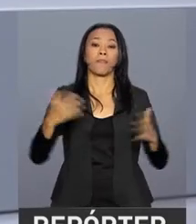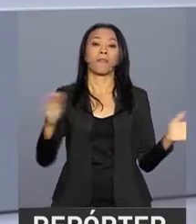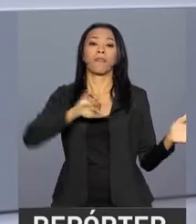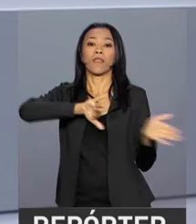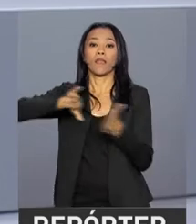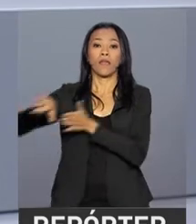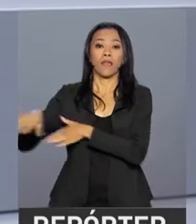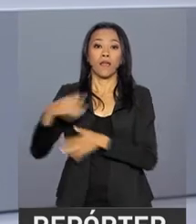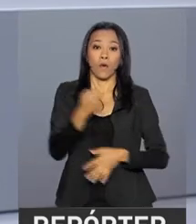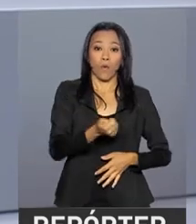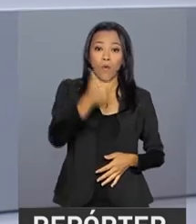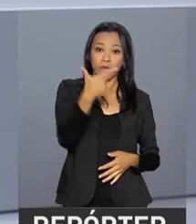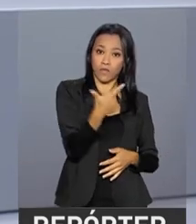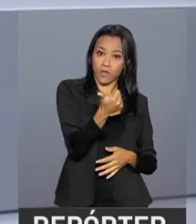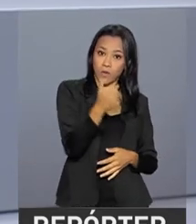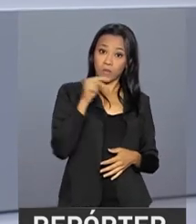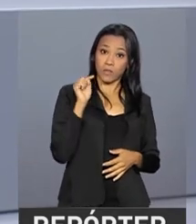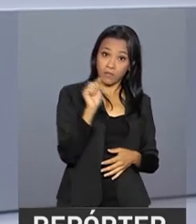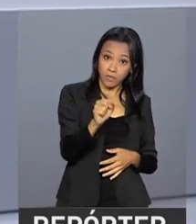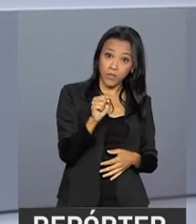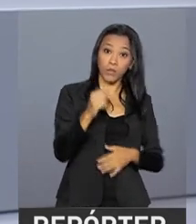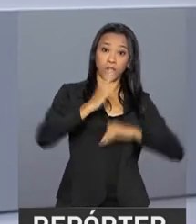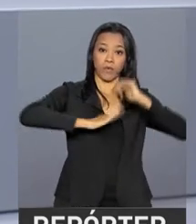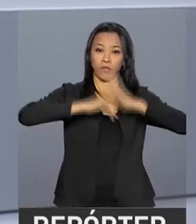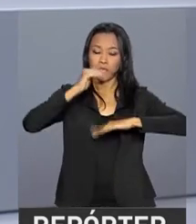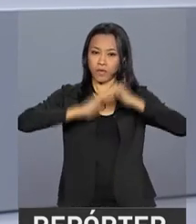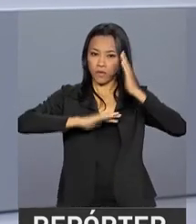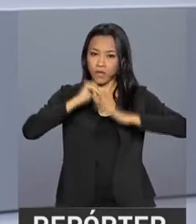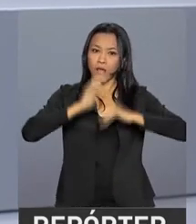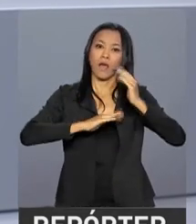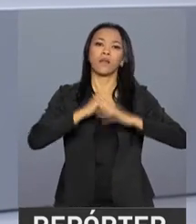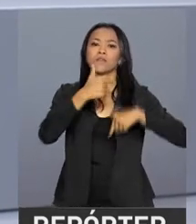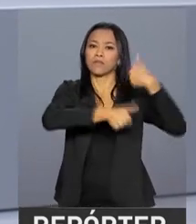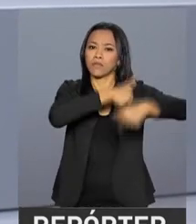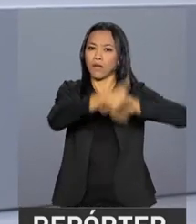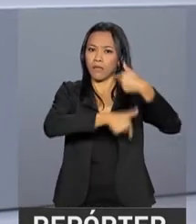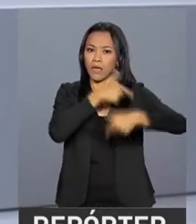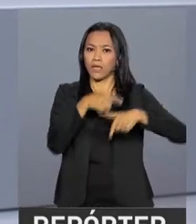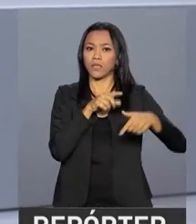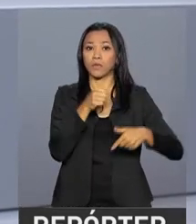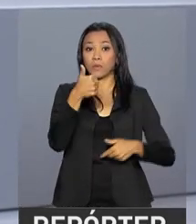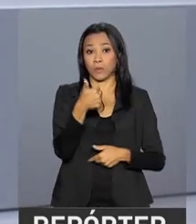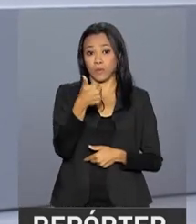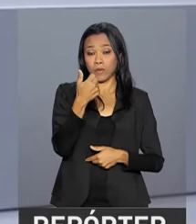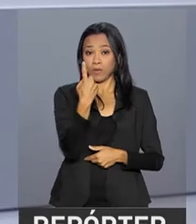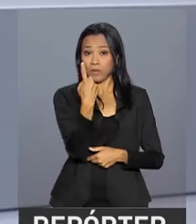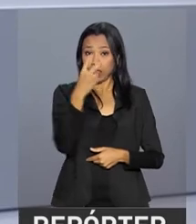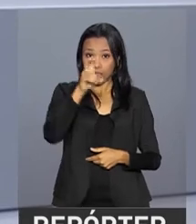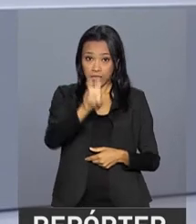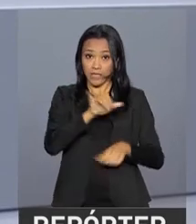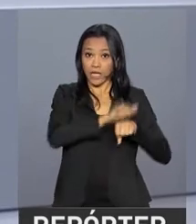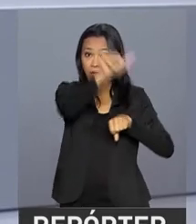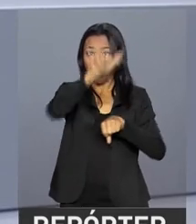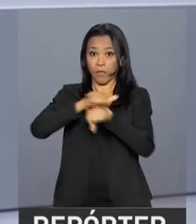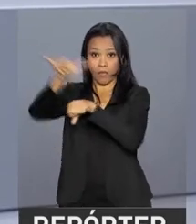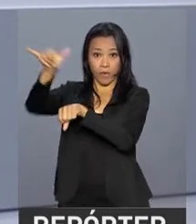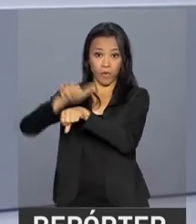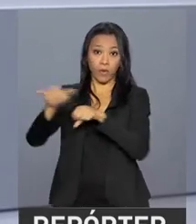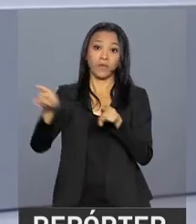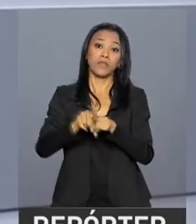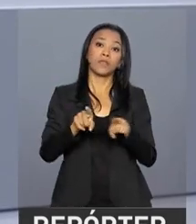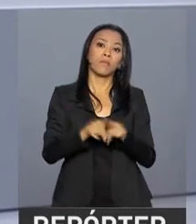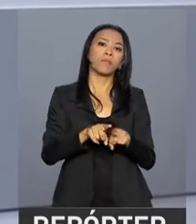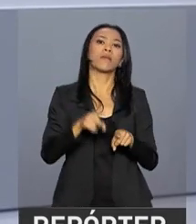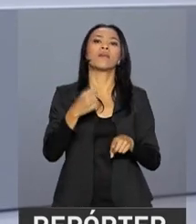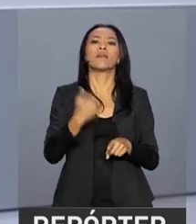estão envolvidos no esquema especial de alta temporada nos 15 terminais além de cerca de 1.700 servidores de